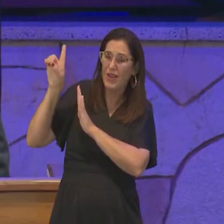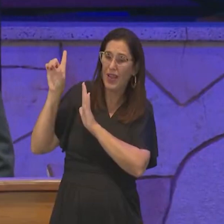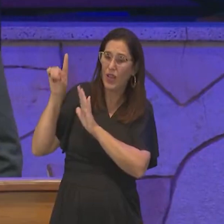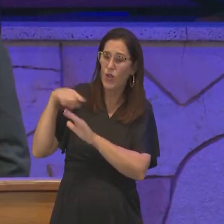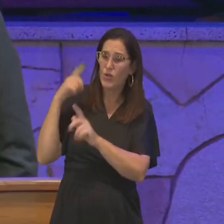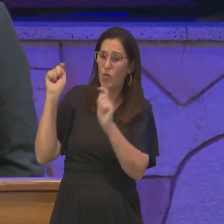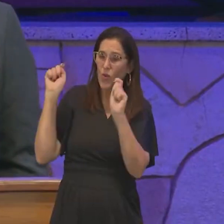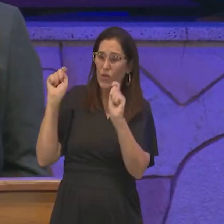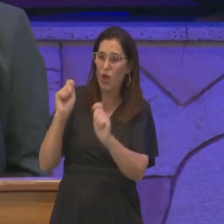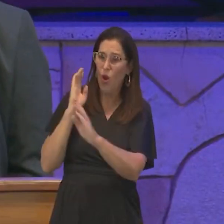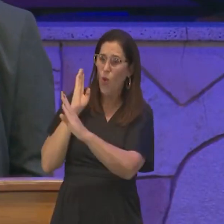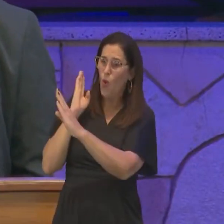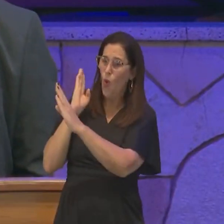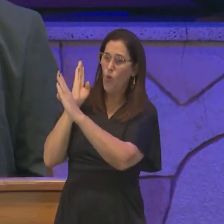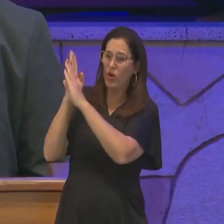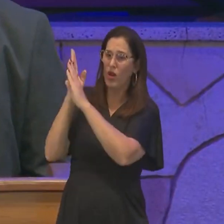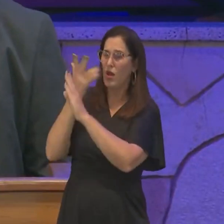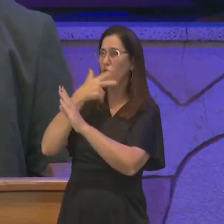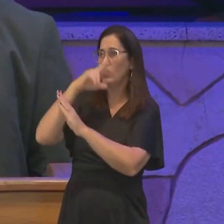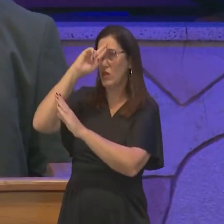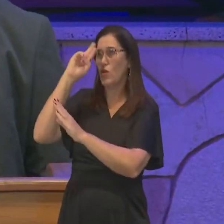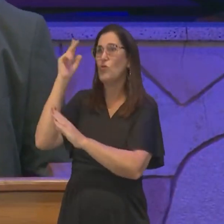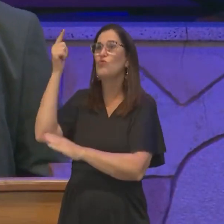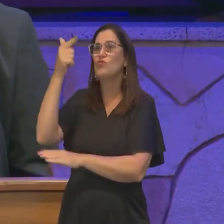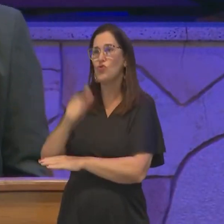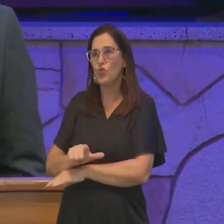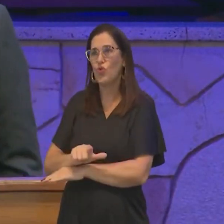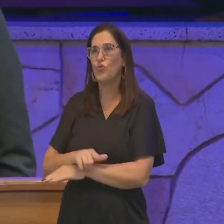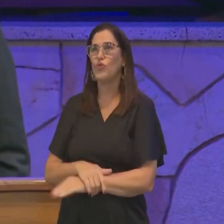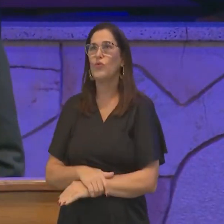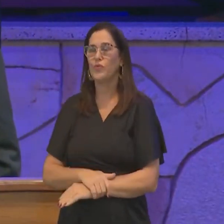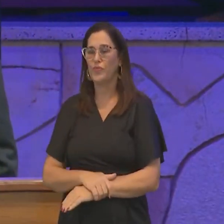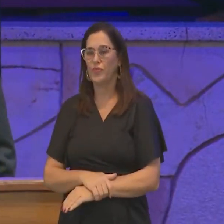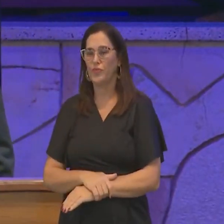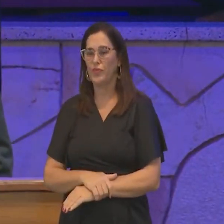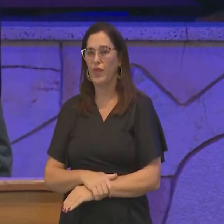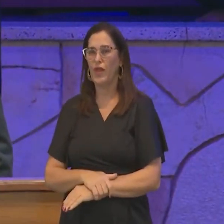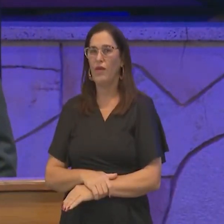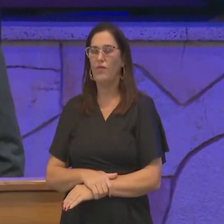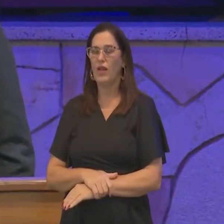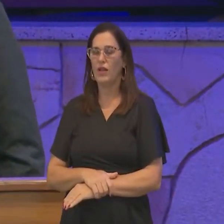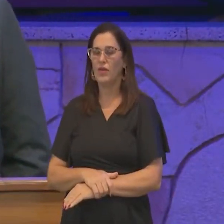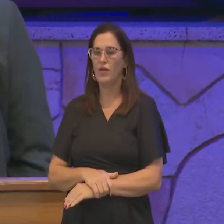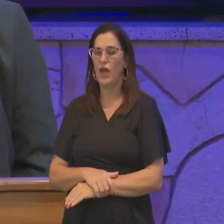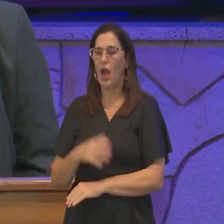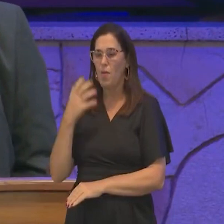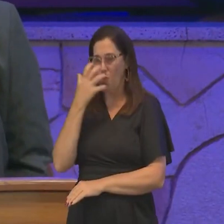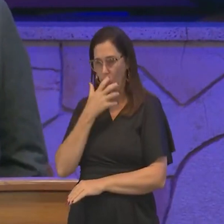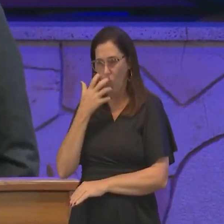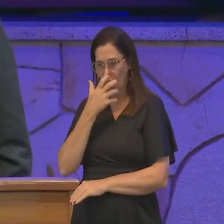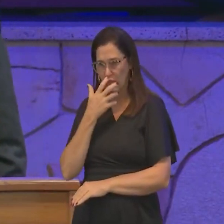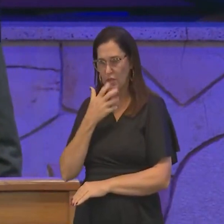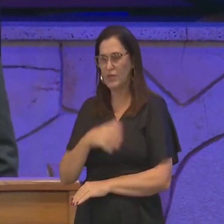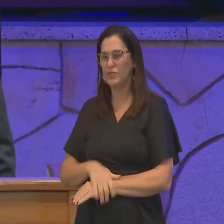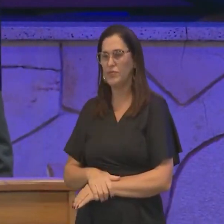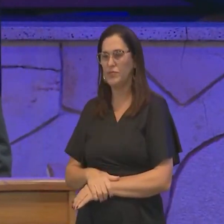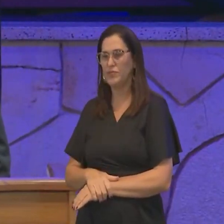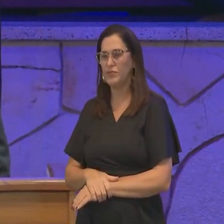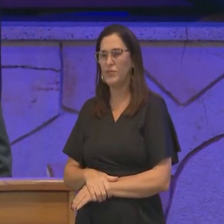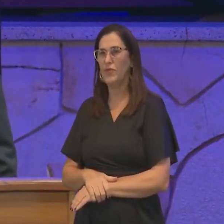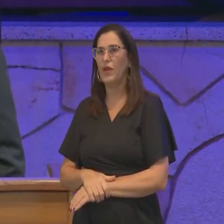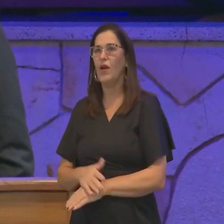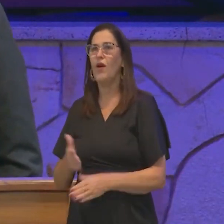ter um encontro com o Senhor mais uma vez neste lugar, queridos. Diz assim esta música: